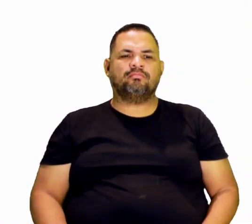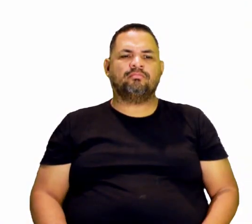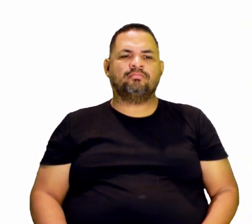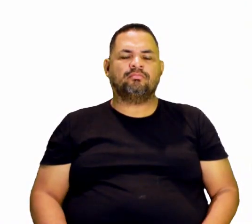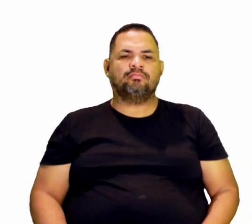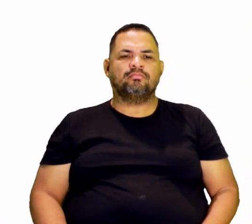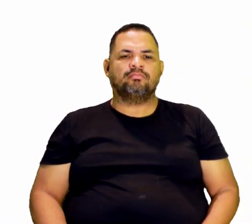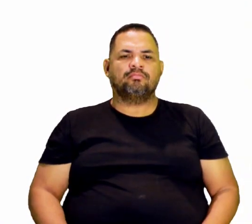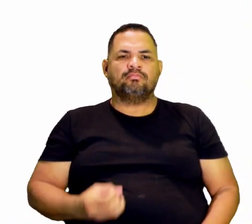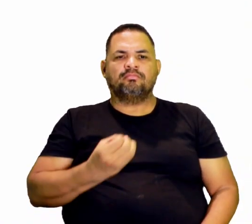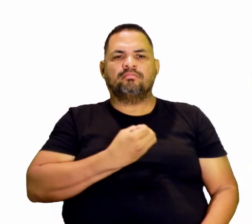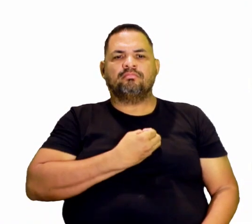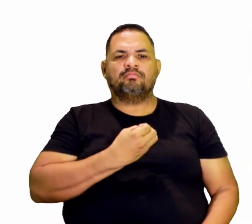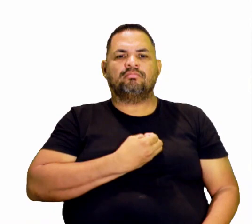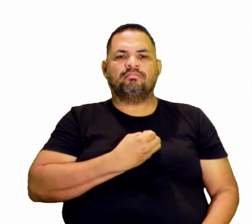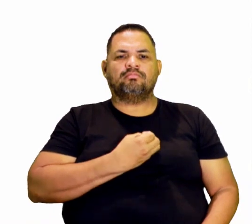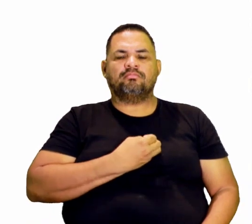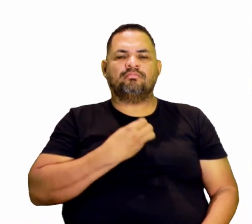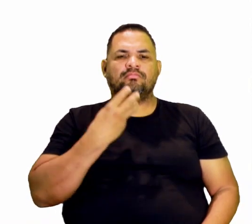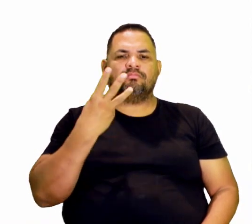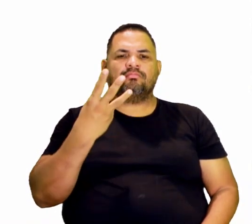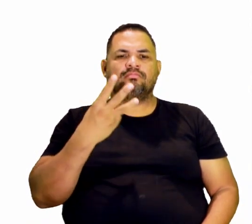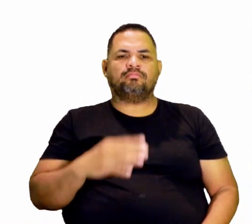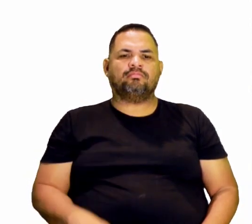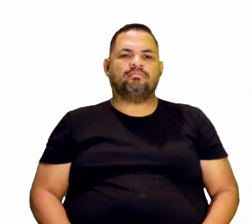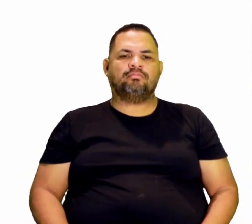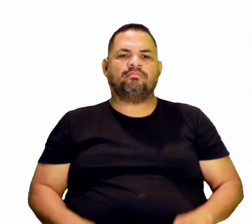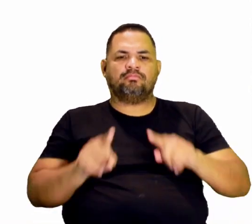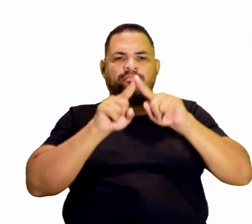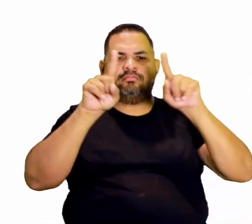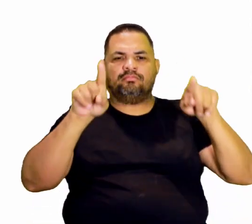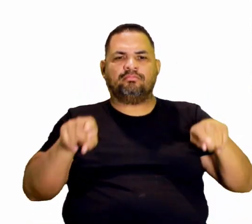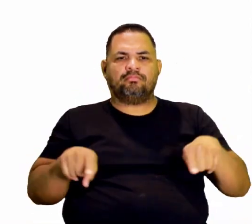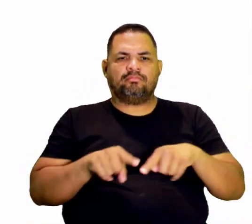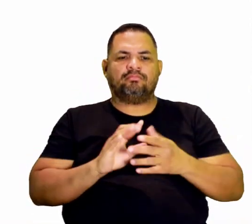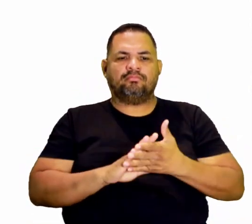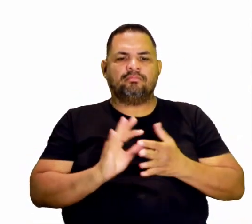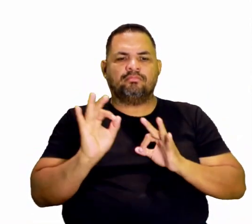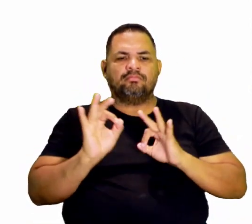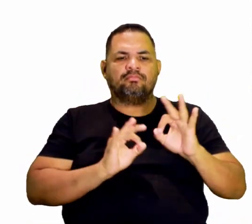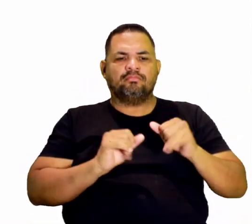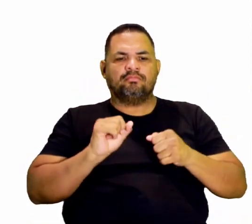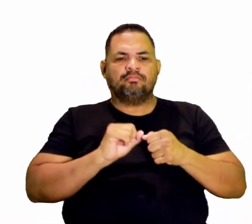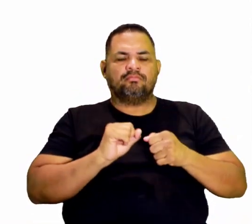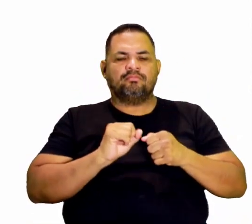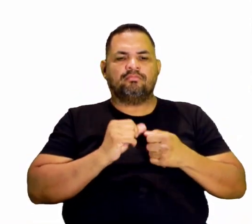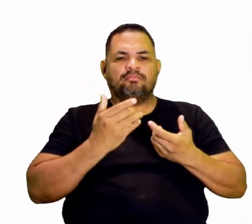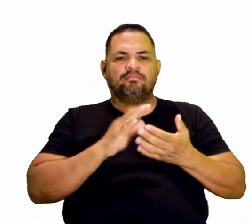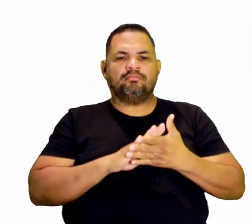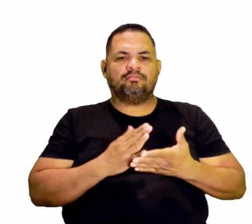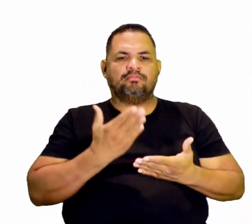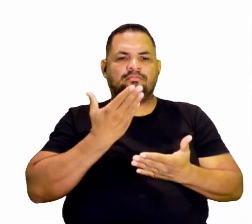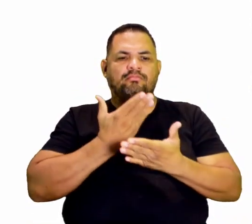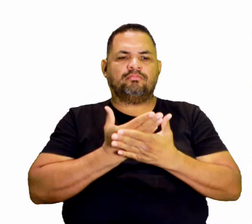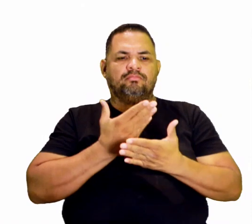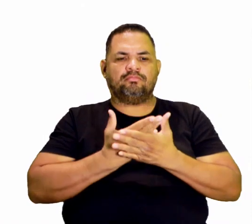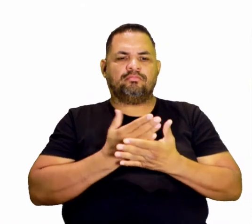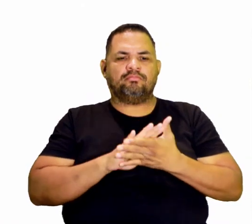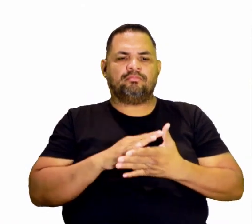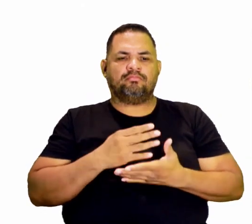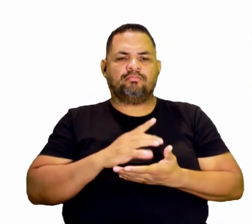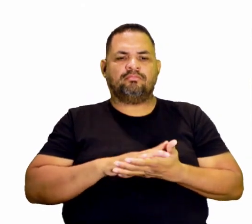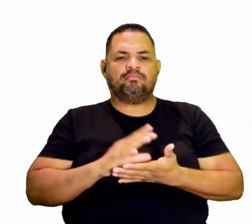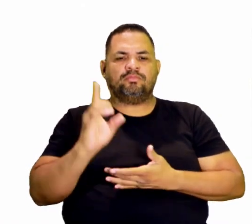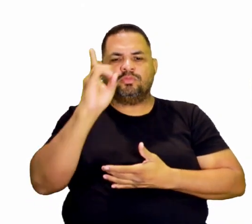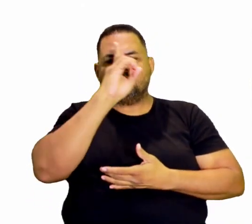Na questão de número 3, nós temos aqui esse quadro construído aqui, um estudo para um